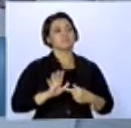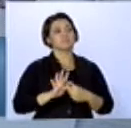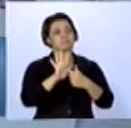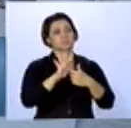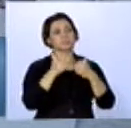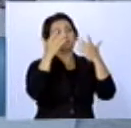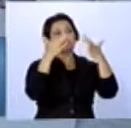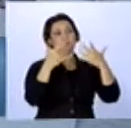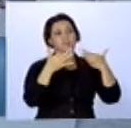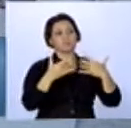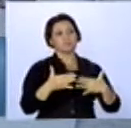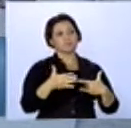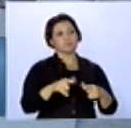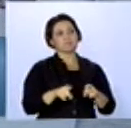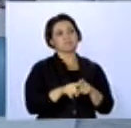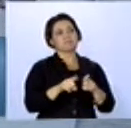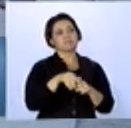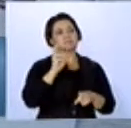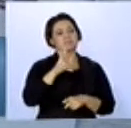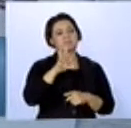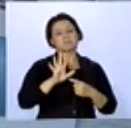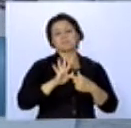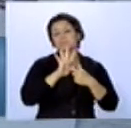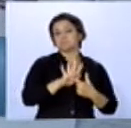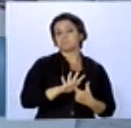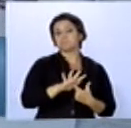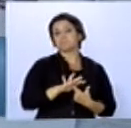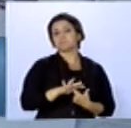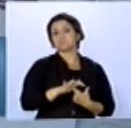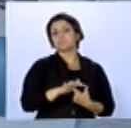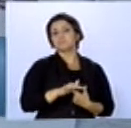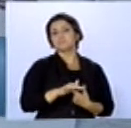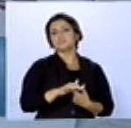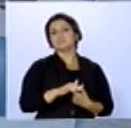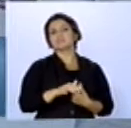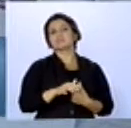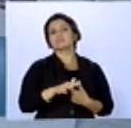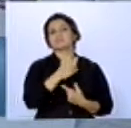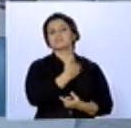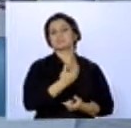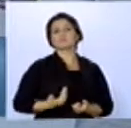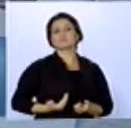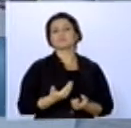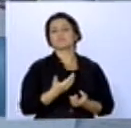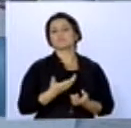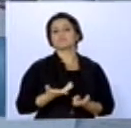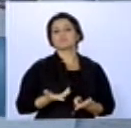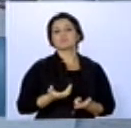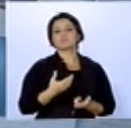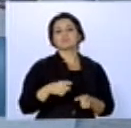de explicação levava em consideração o estado que o indivíduo permitia eu